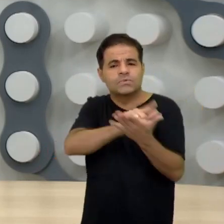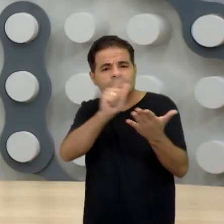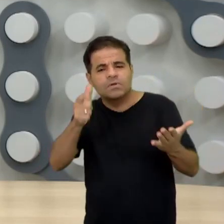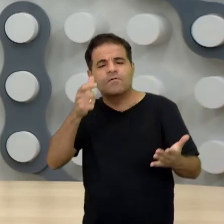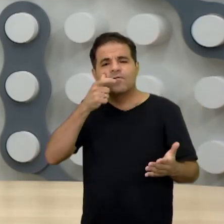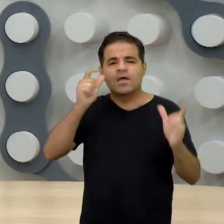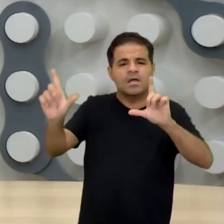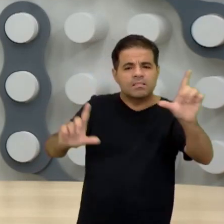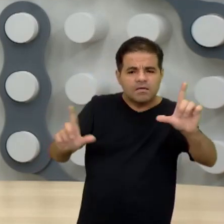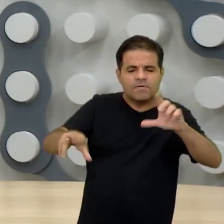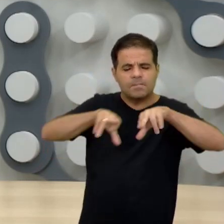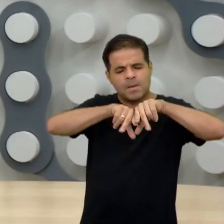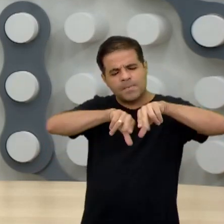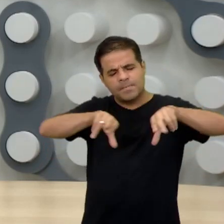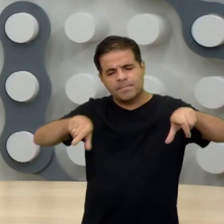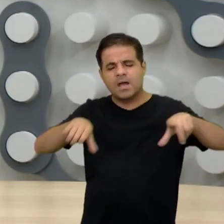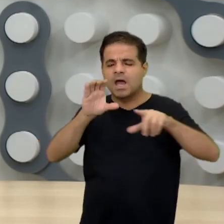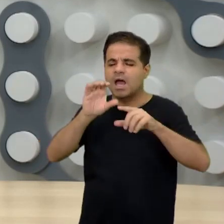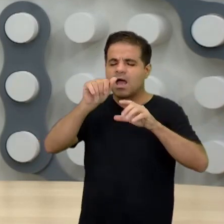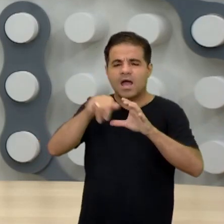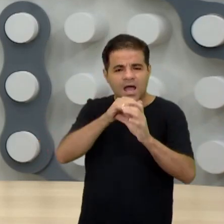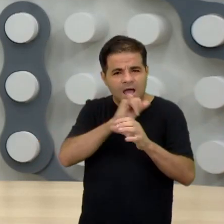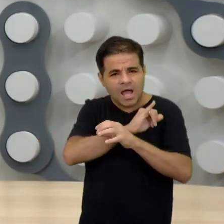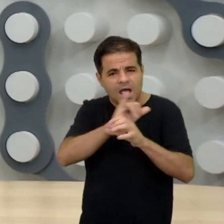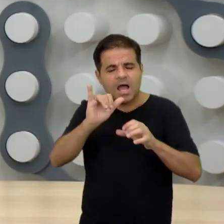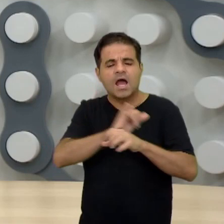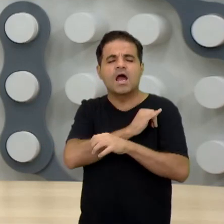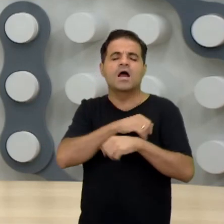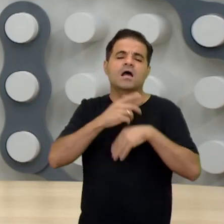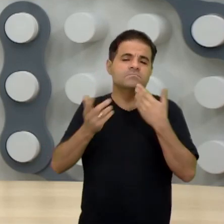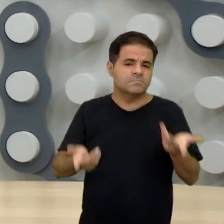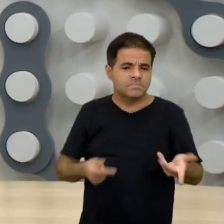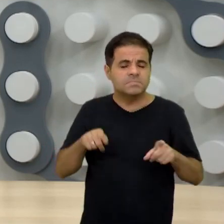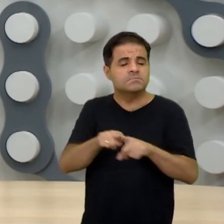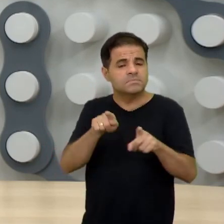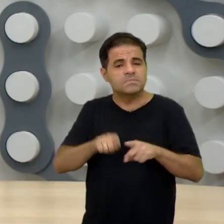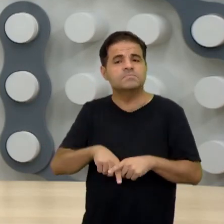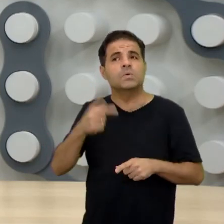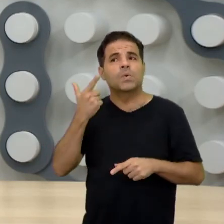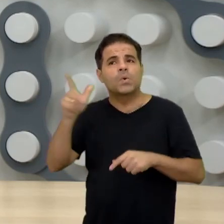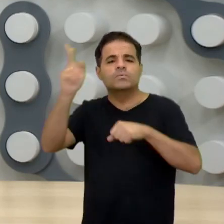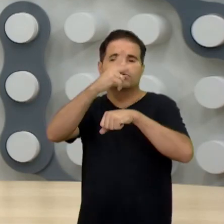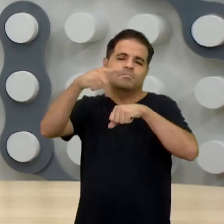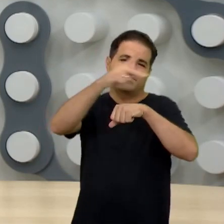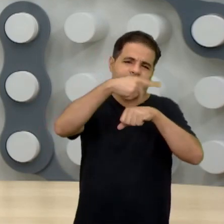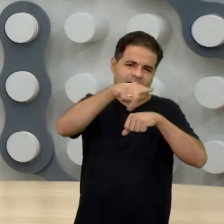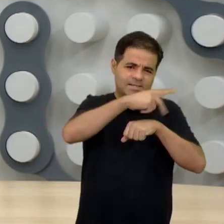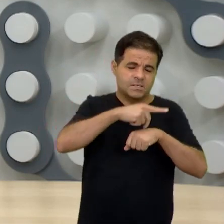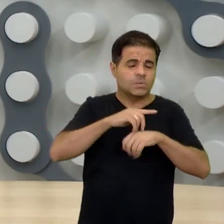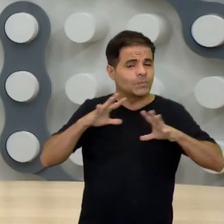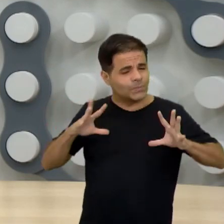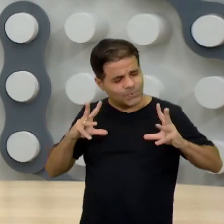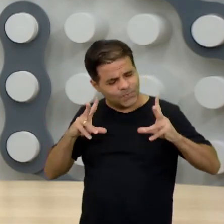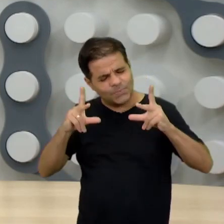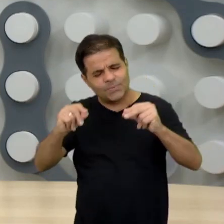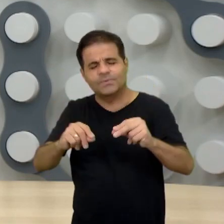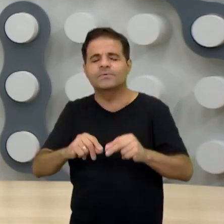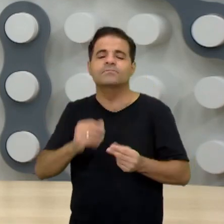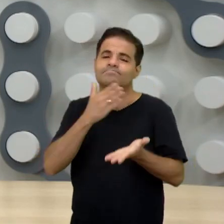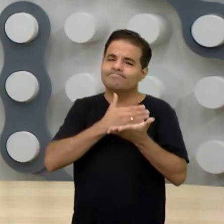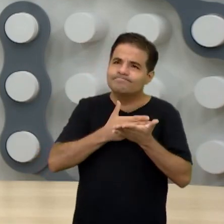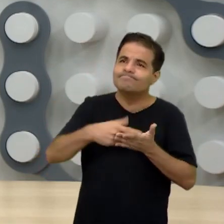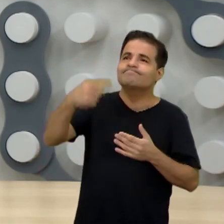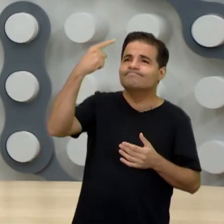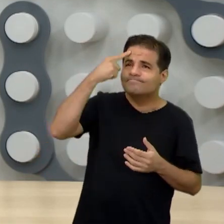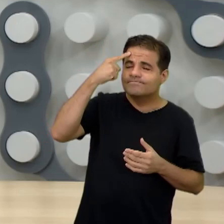TV, diversificados, né? Em canais diferentes, ou até jornais estrangeiros também. Procurar tudo isso, começar